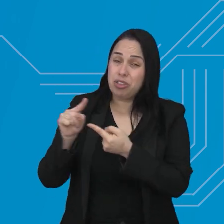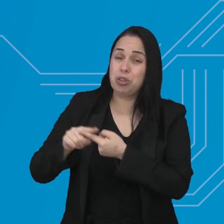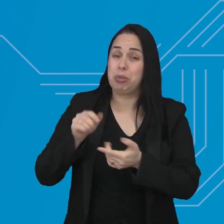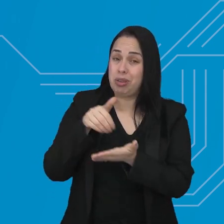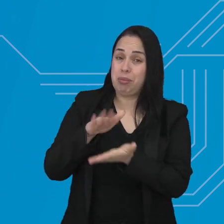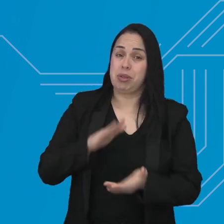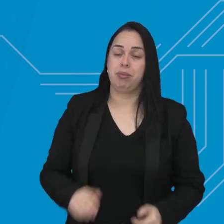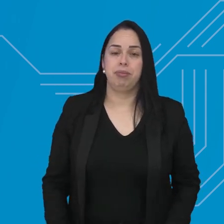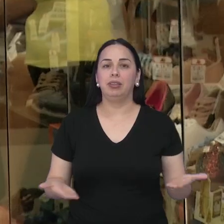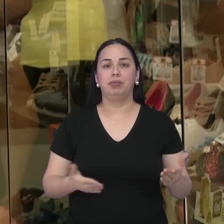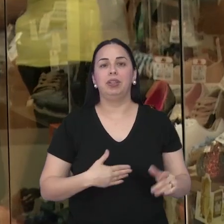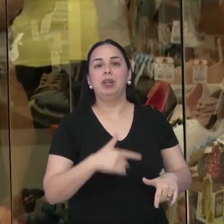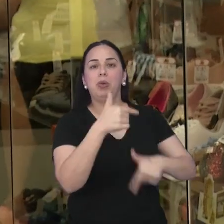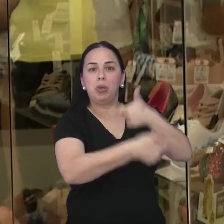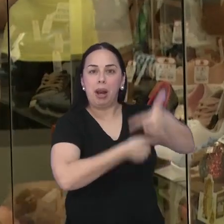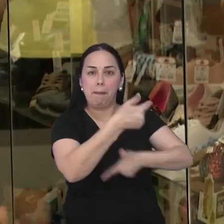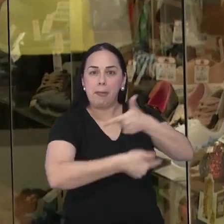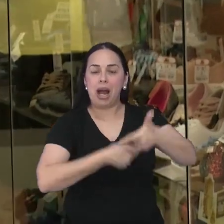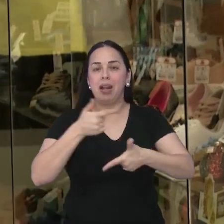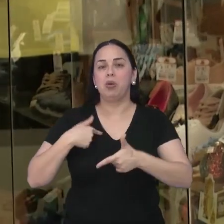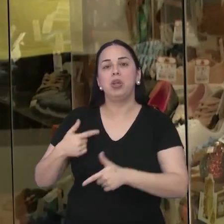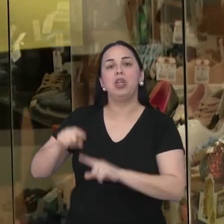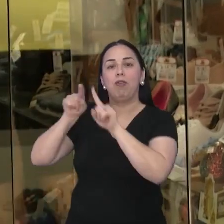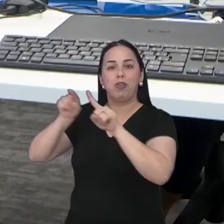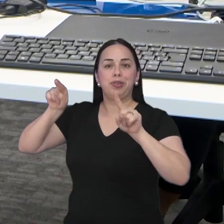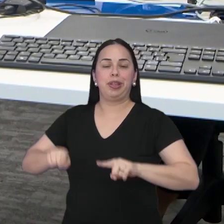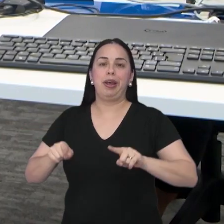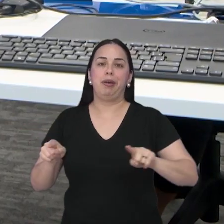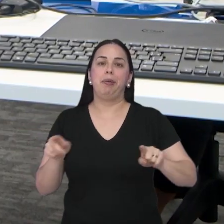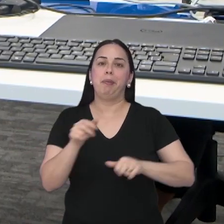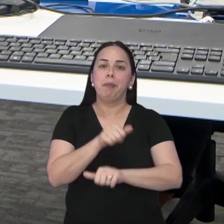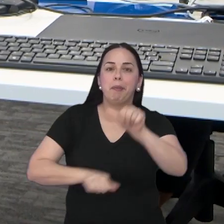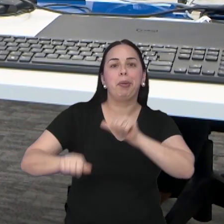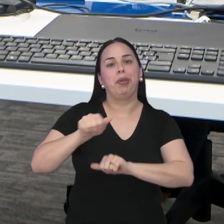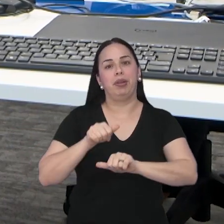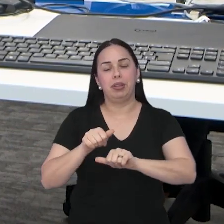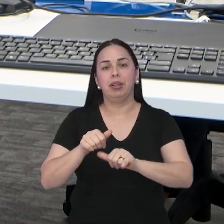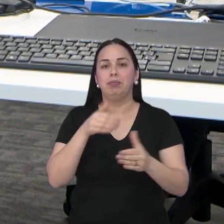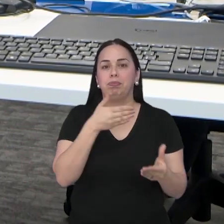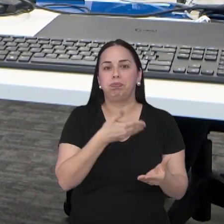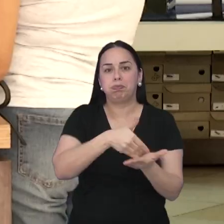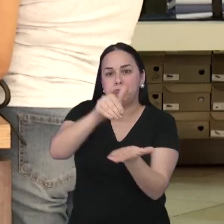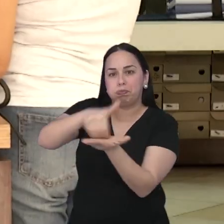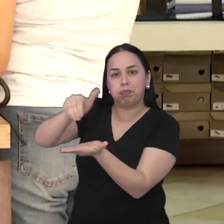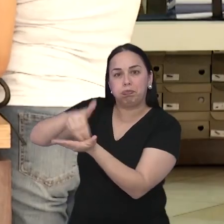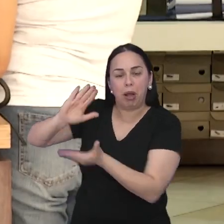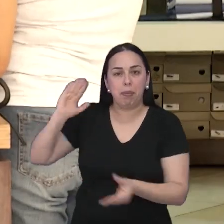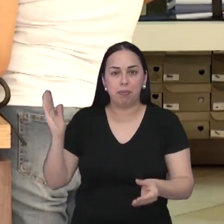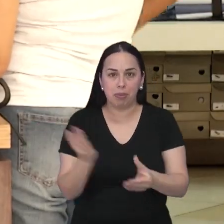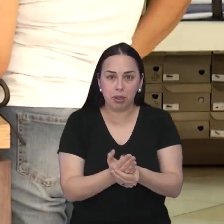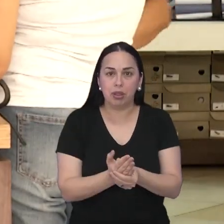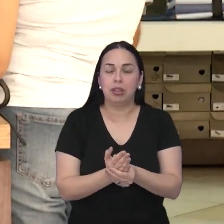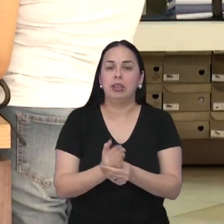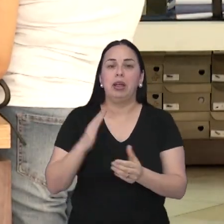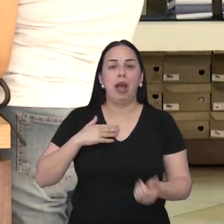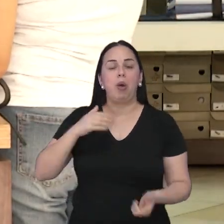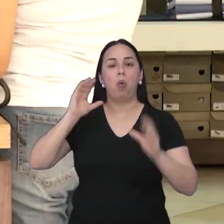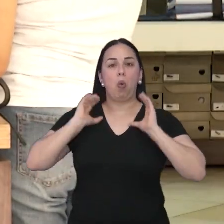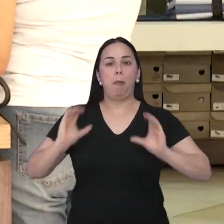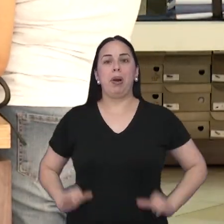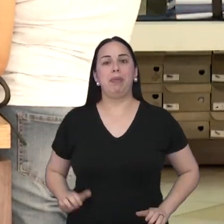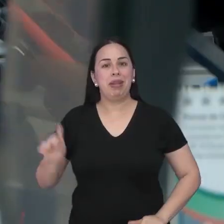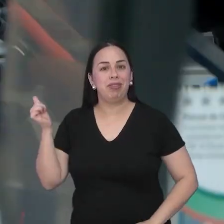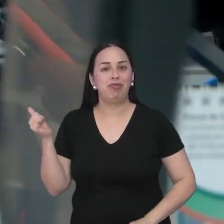casos específicos. As relações entre empregado e empregador não são mais as mesmas. O crescimento das demissões por